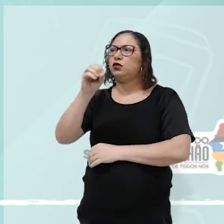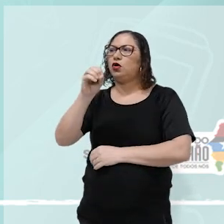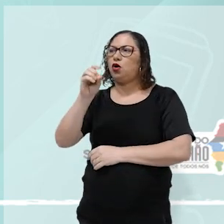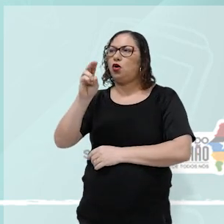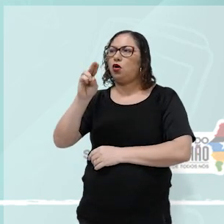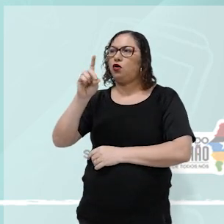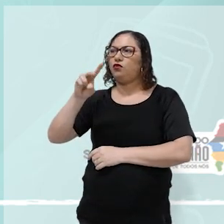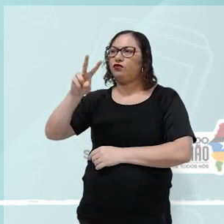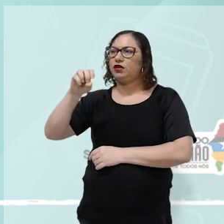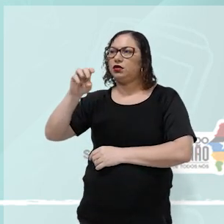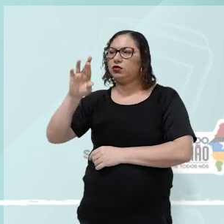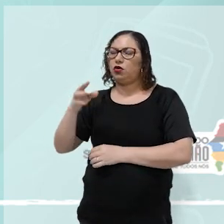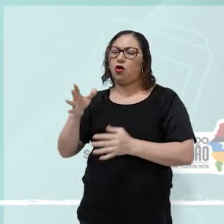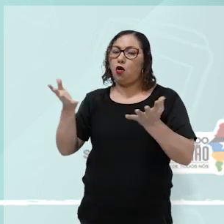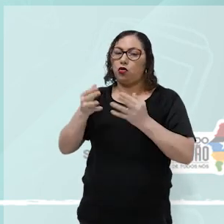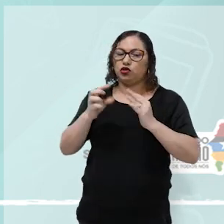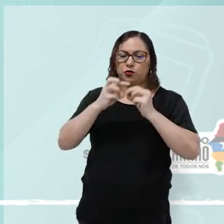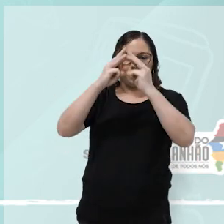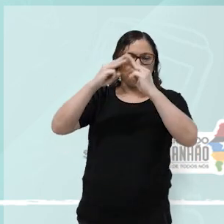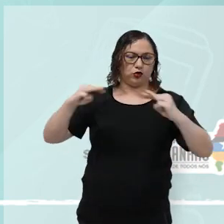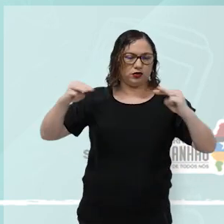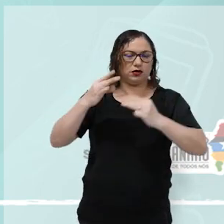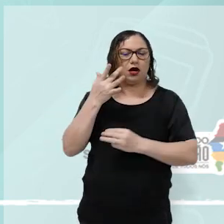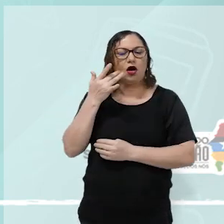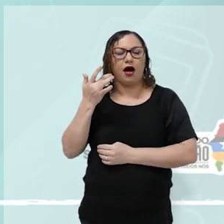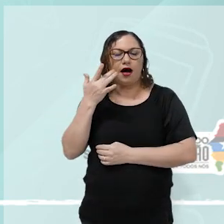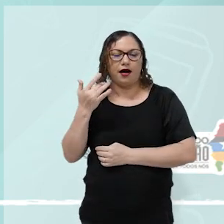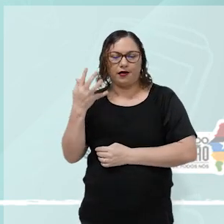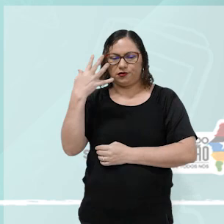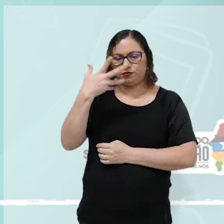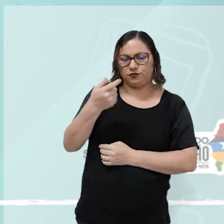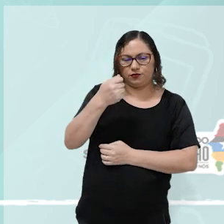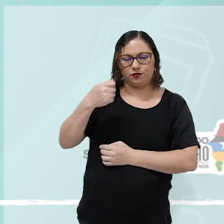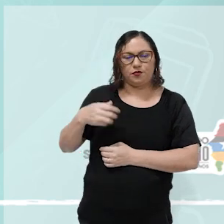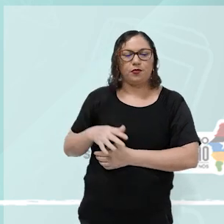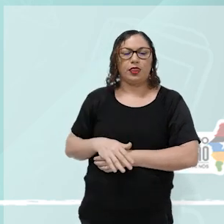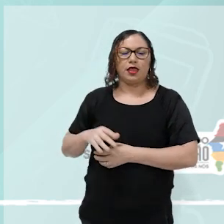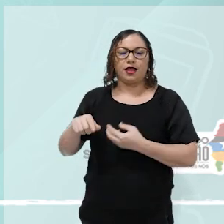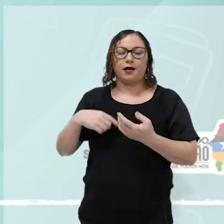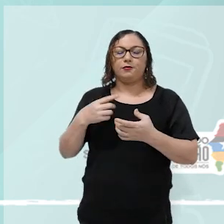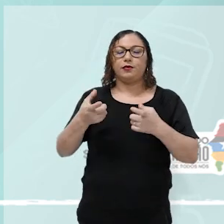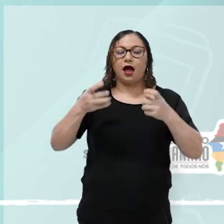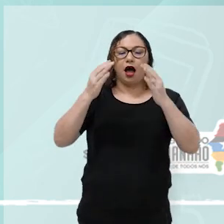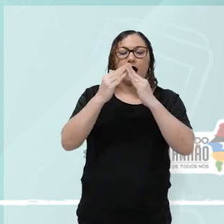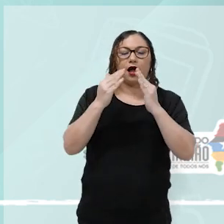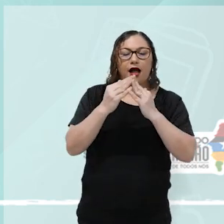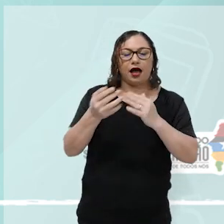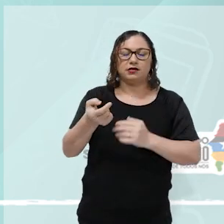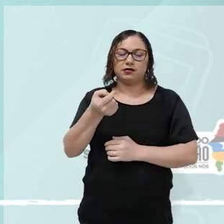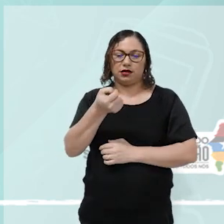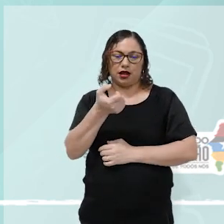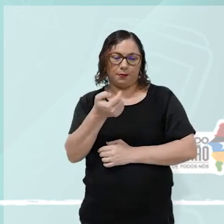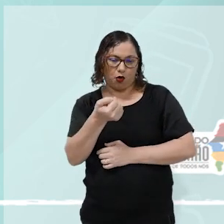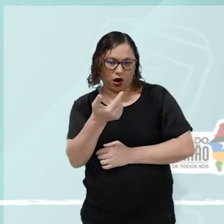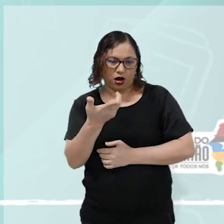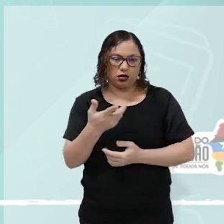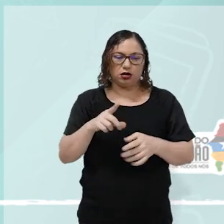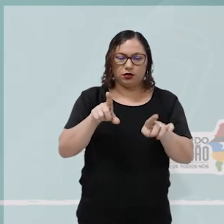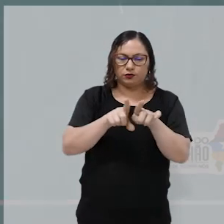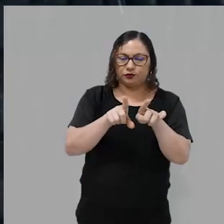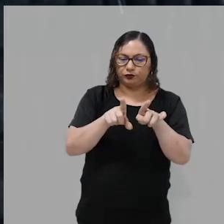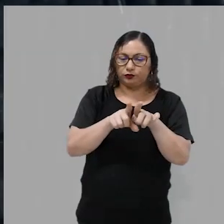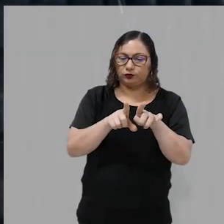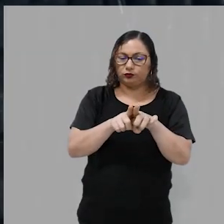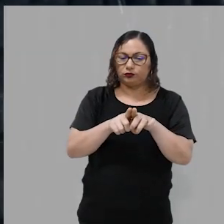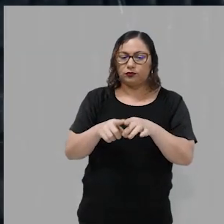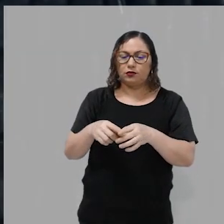hoje é o Museu de Belas Artes no Rio de Janeiro, a Casa da Moeda, o Palácio Imperial e a Academia de Artes Brasileiras, de